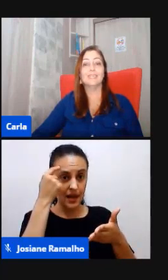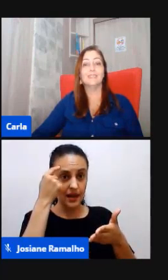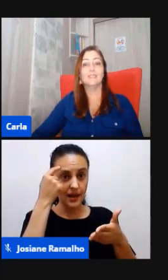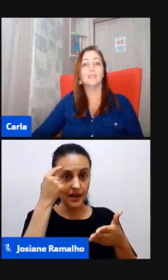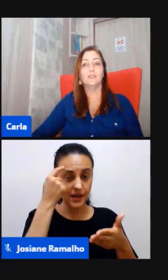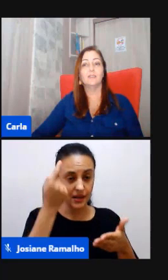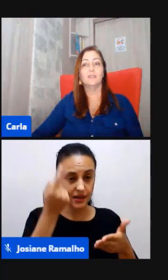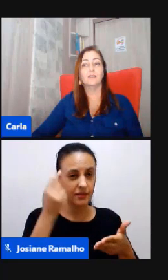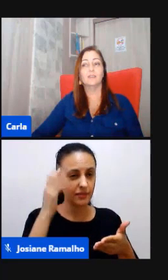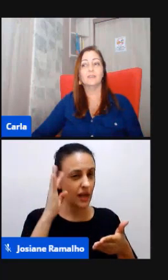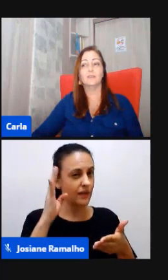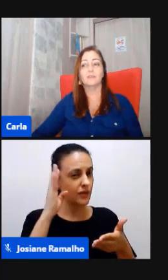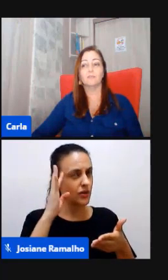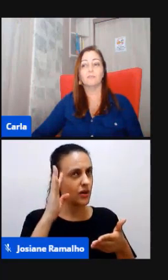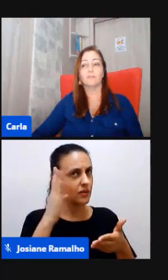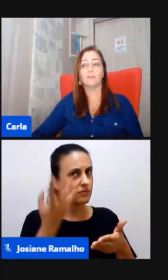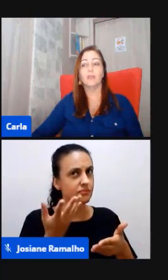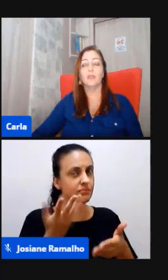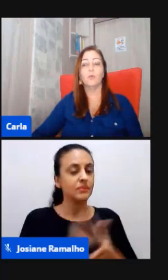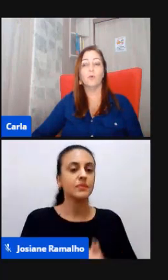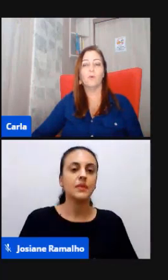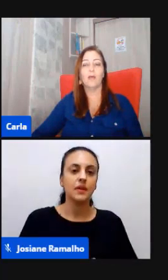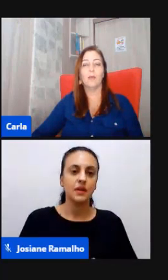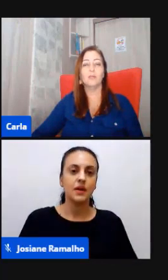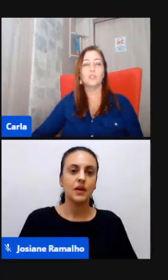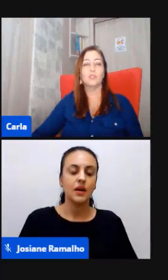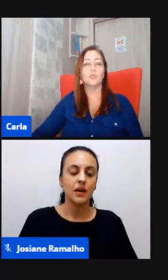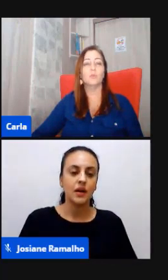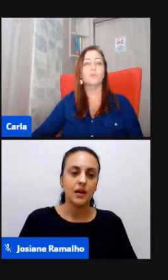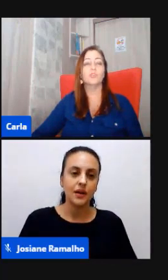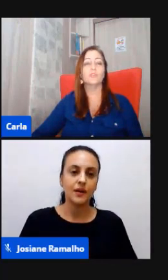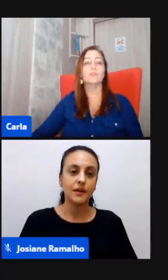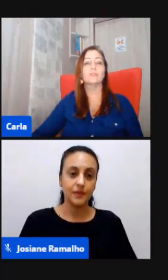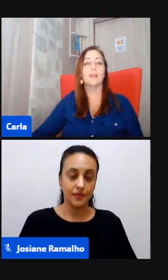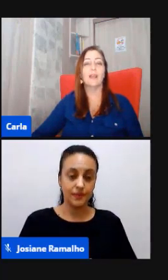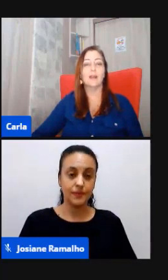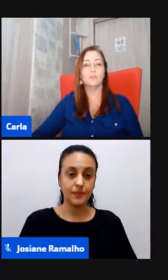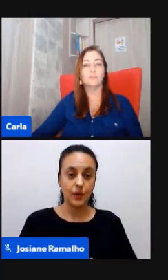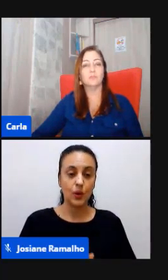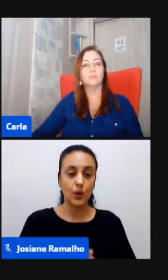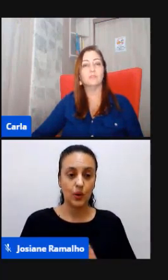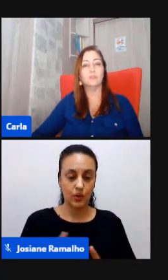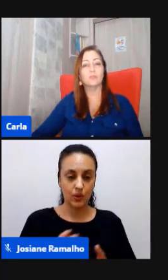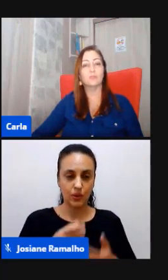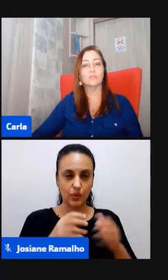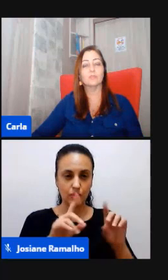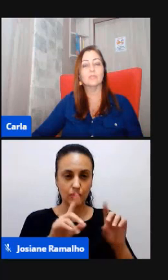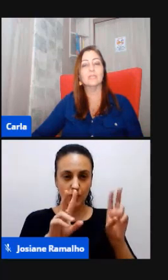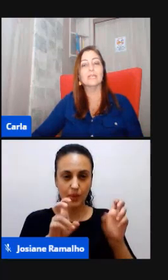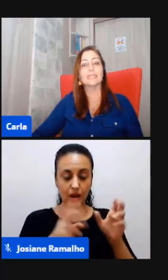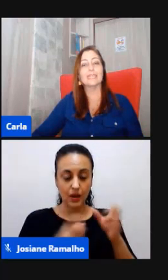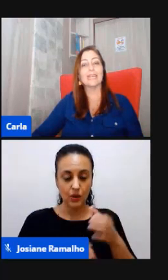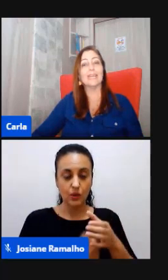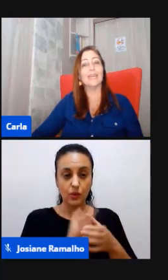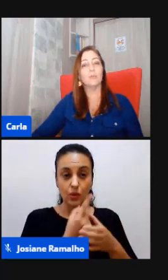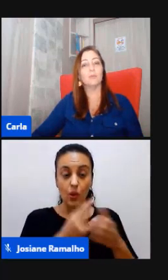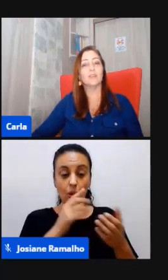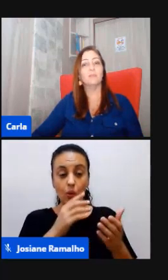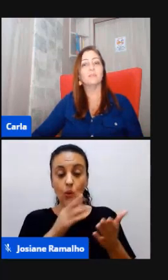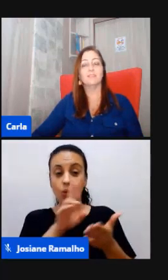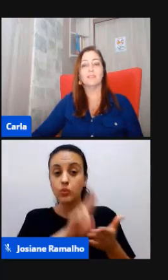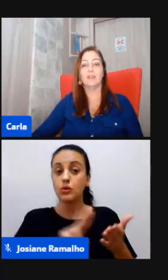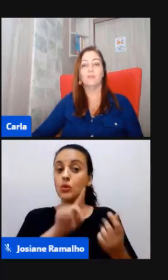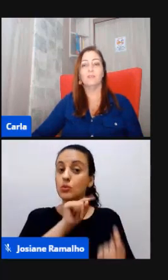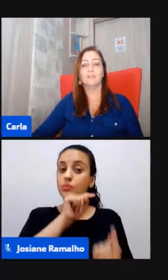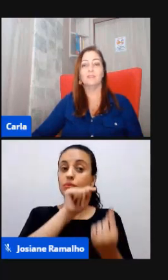que ele criou a partir de objetivos claros e específicos daquela época